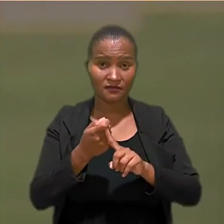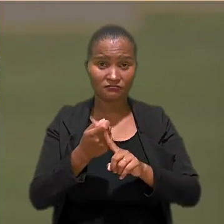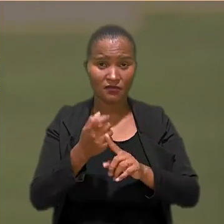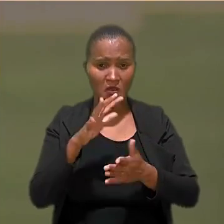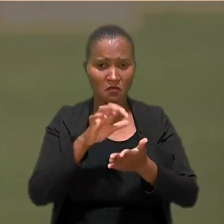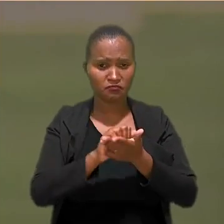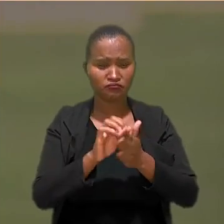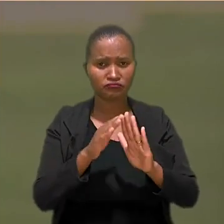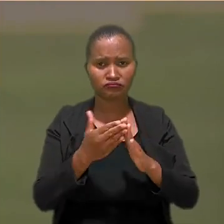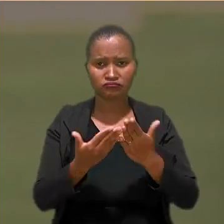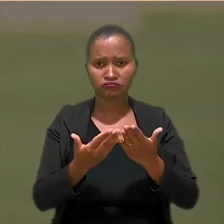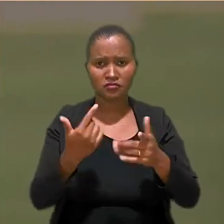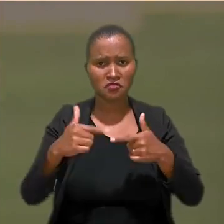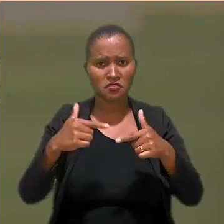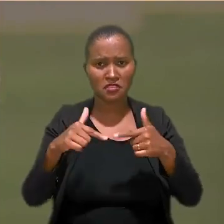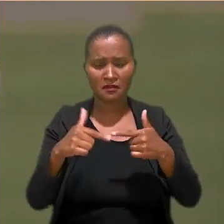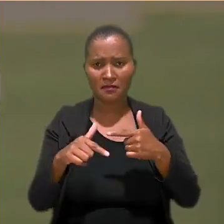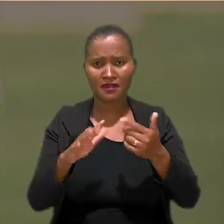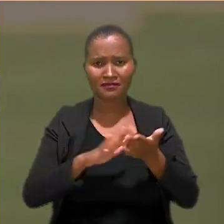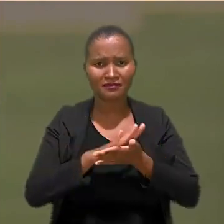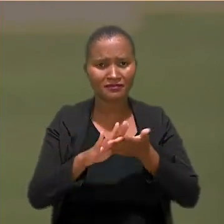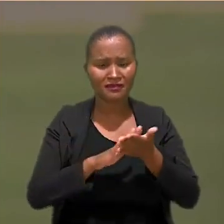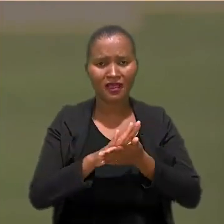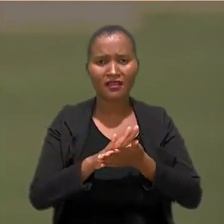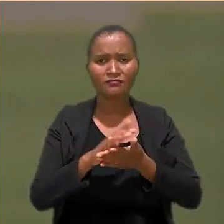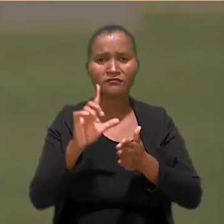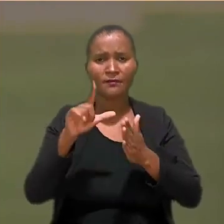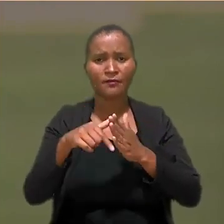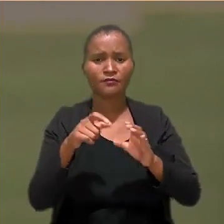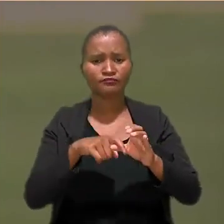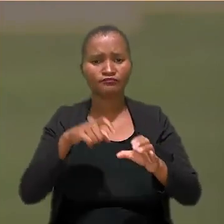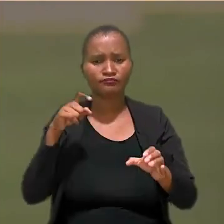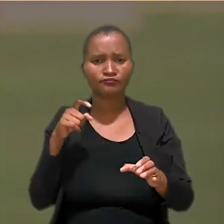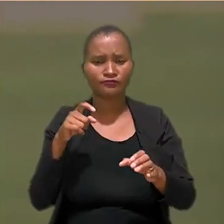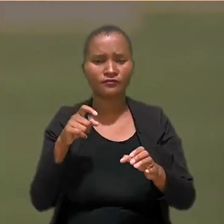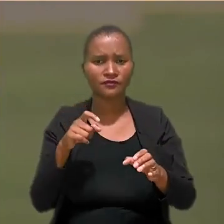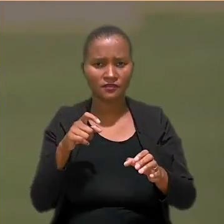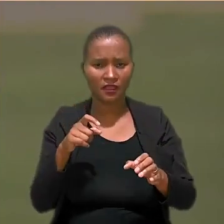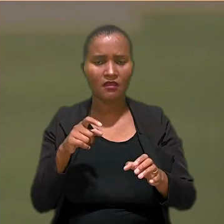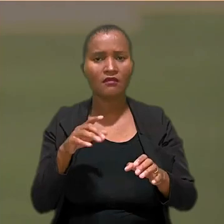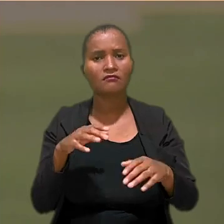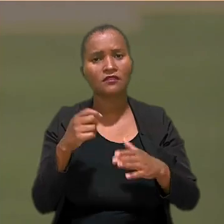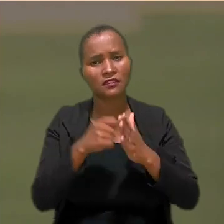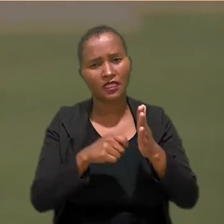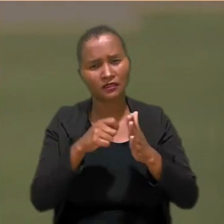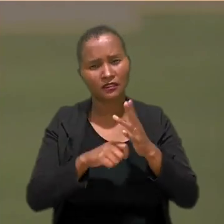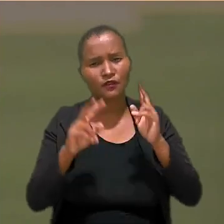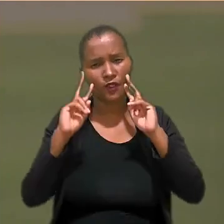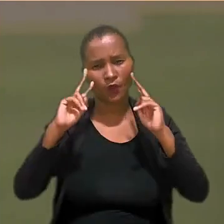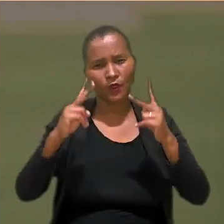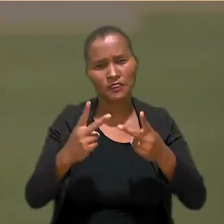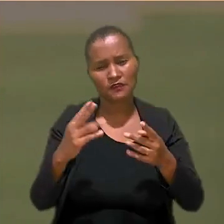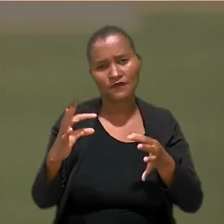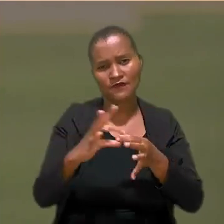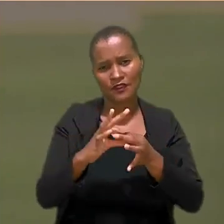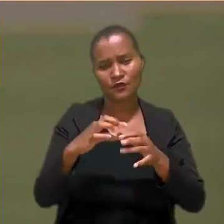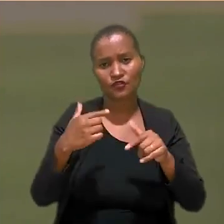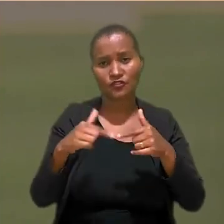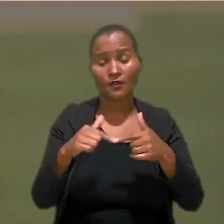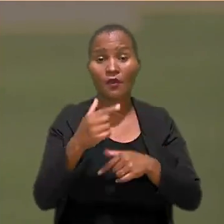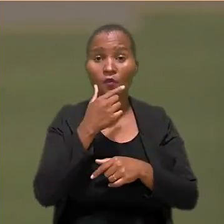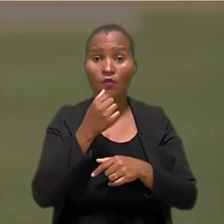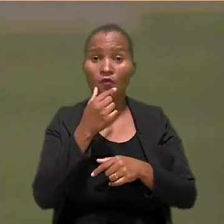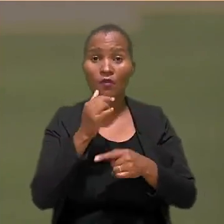sem registro na carteira de trabalho, até ser descredenciado. Na tentativa de obter reconhecimento de vínculo de emprego,